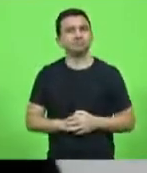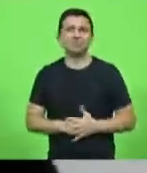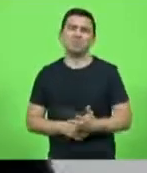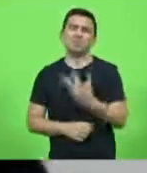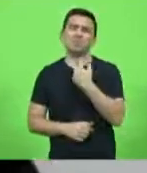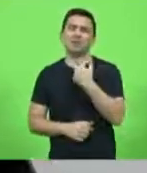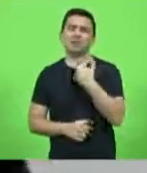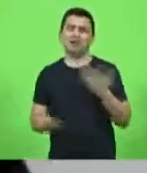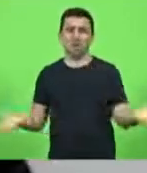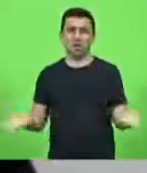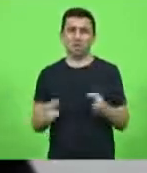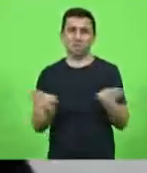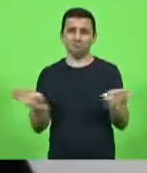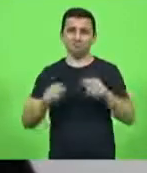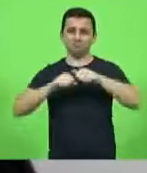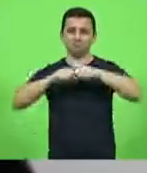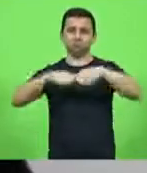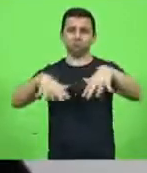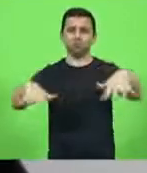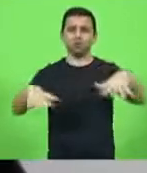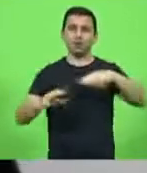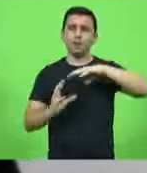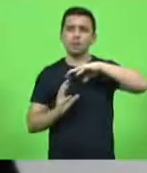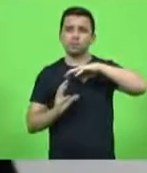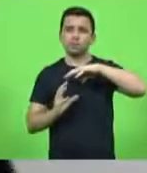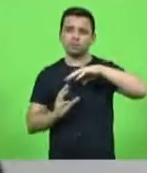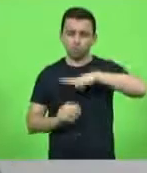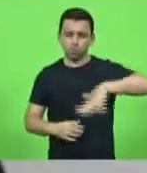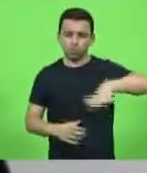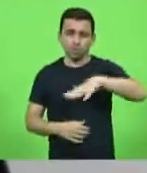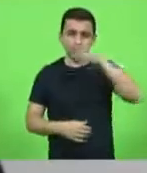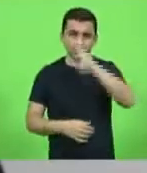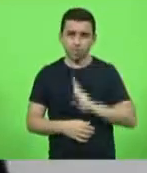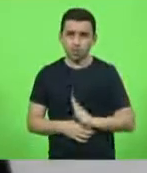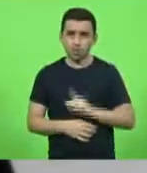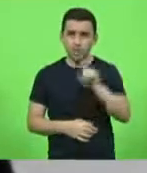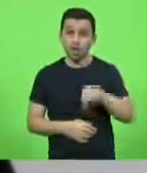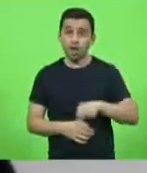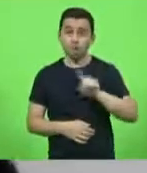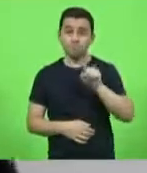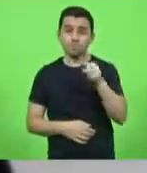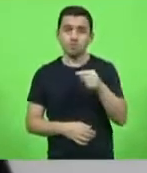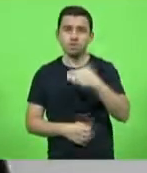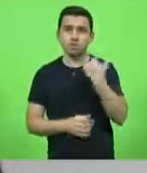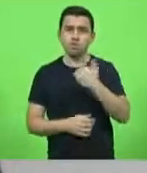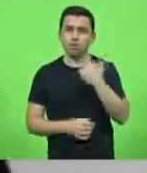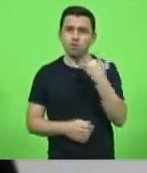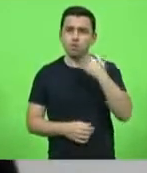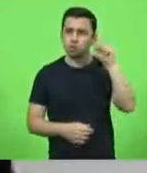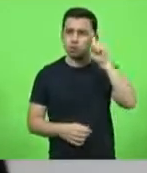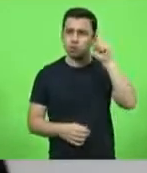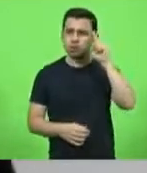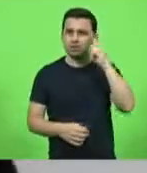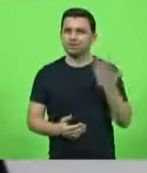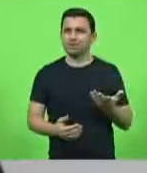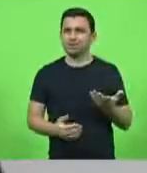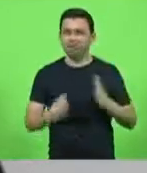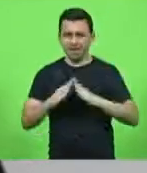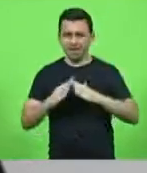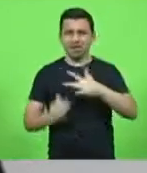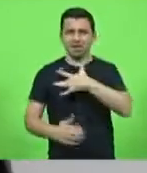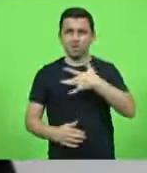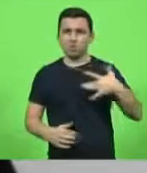possível em pleno a pandemia o Brasil tendo mais de mil mortes por dia os postos de saúde traz